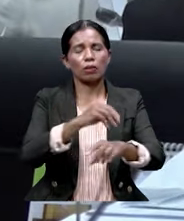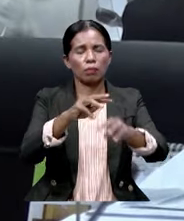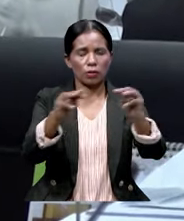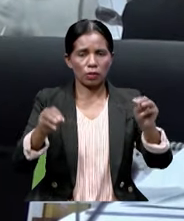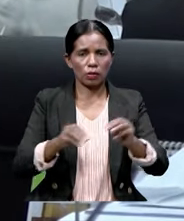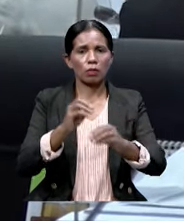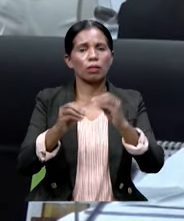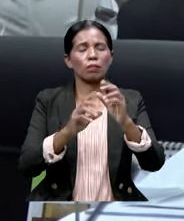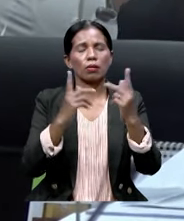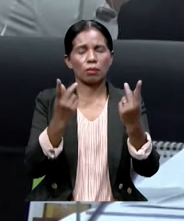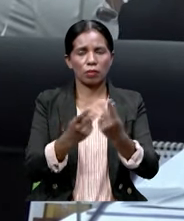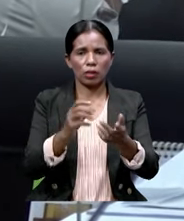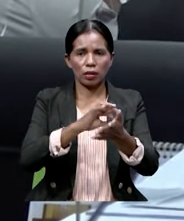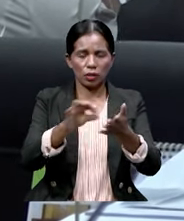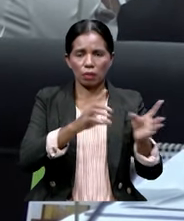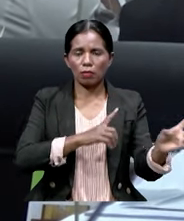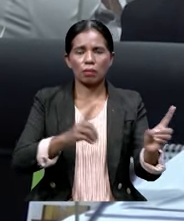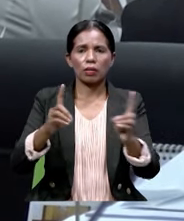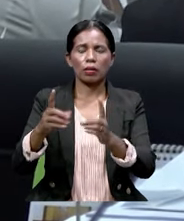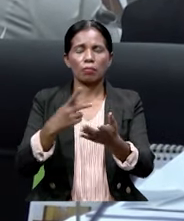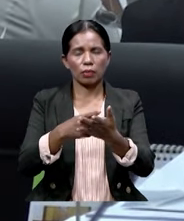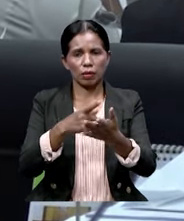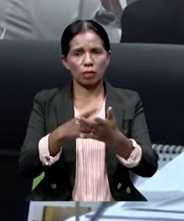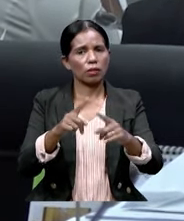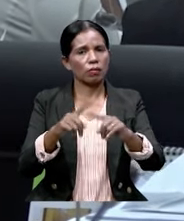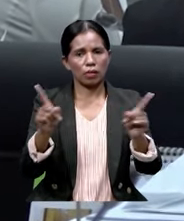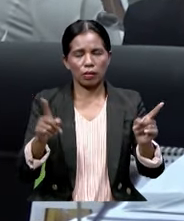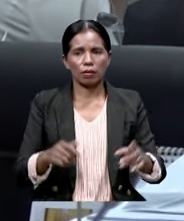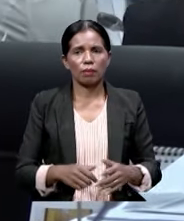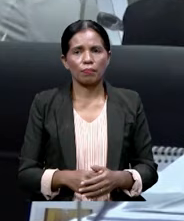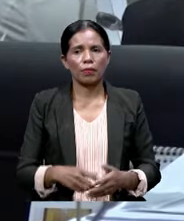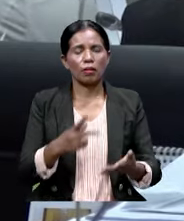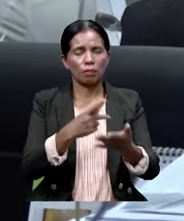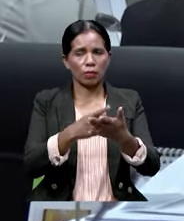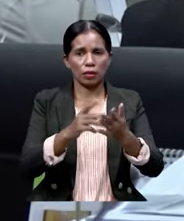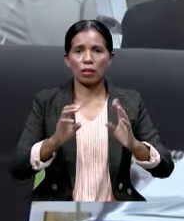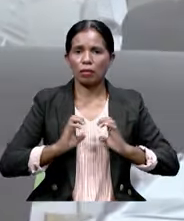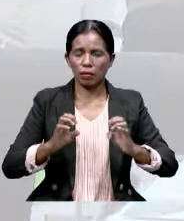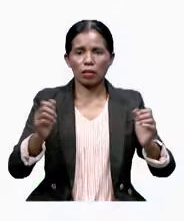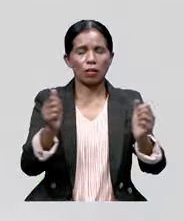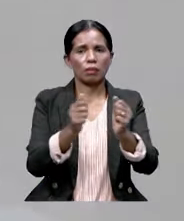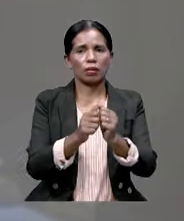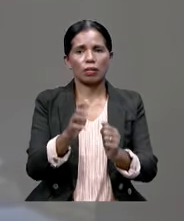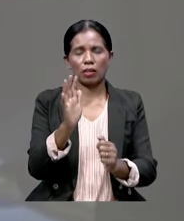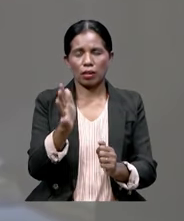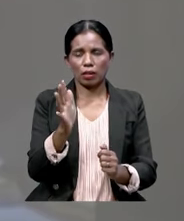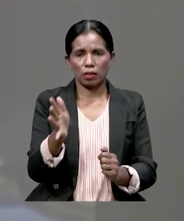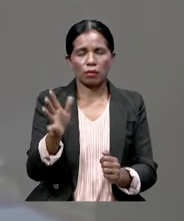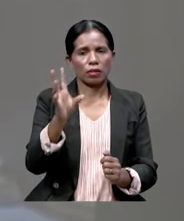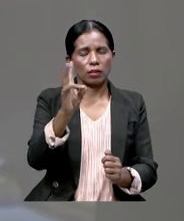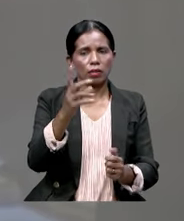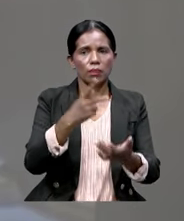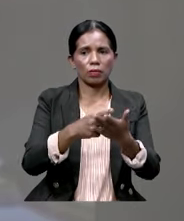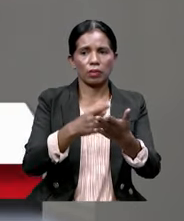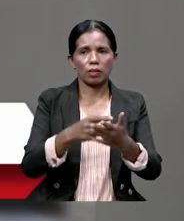companhia sira nebe resista hodi implementa projeto lahanesan. Projeto emergência hamutuk 57 projetos